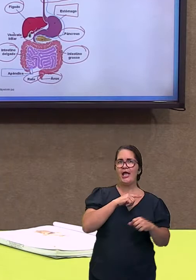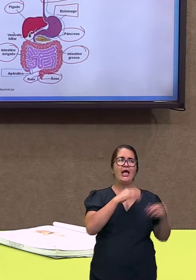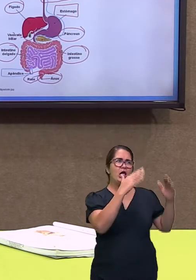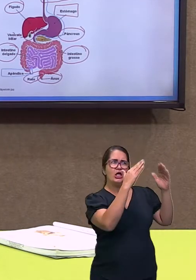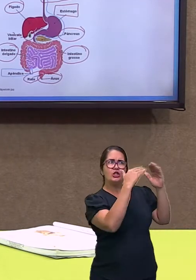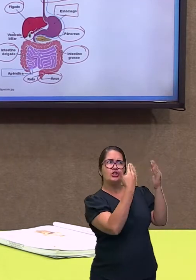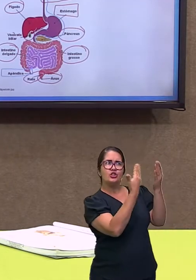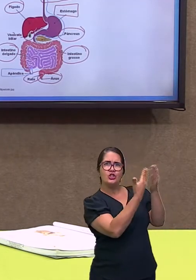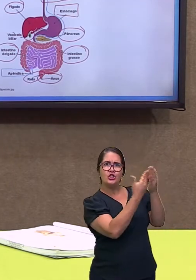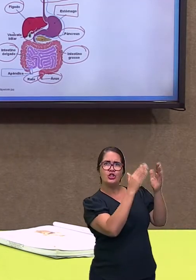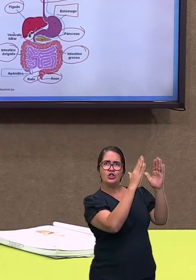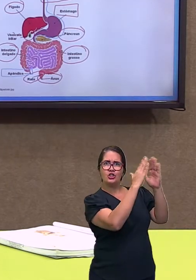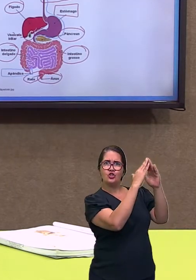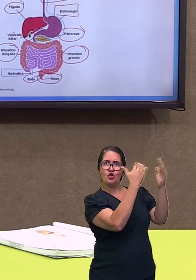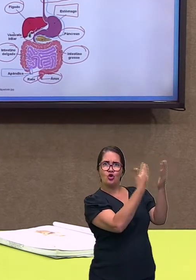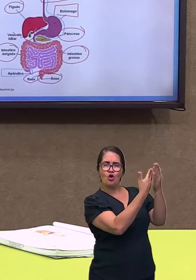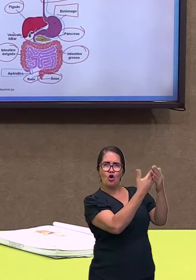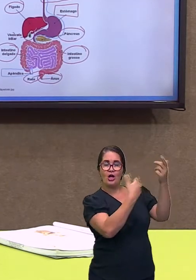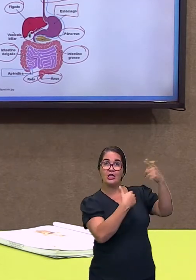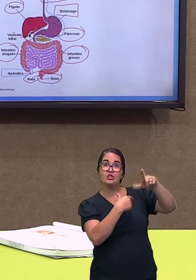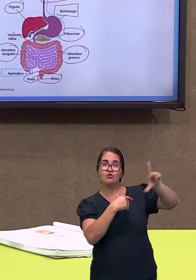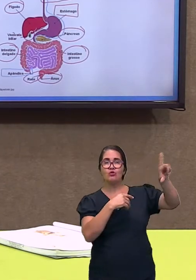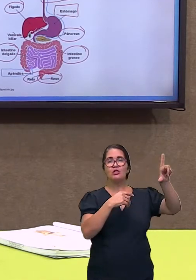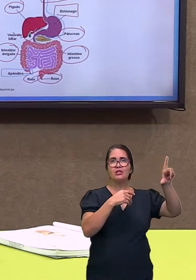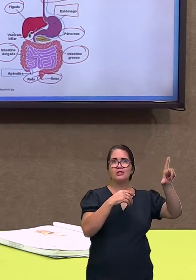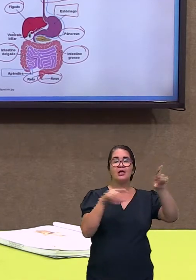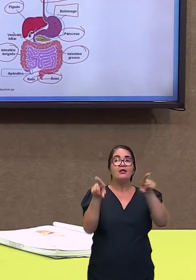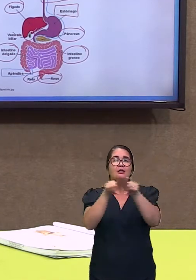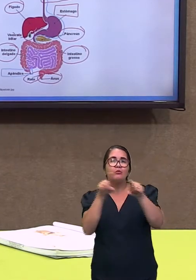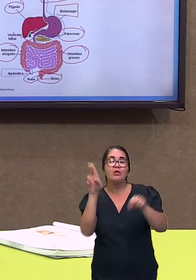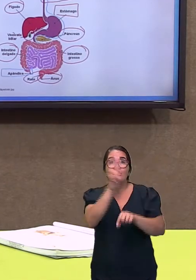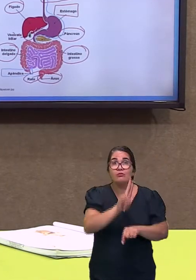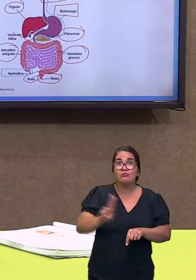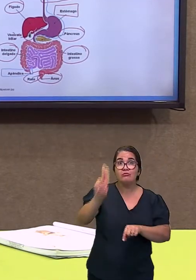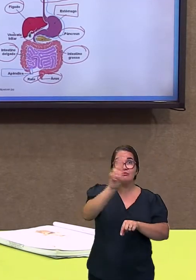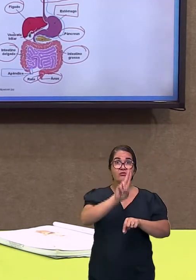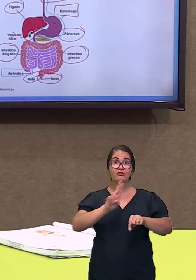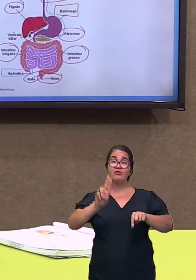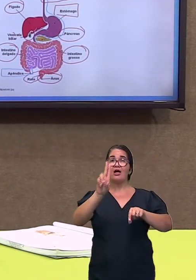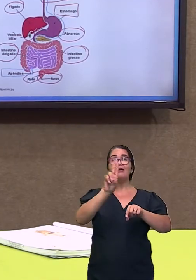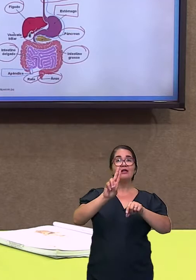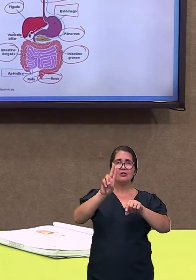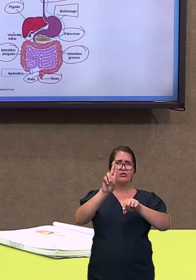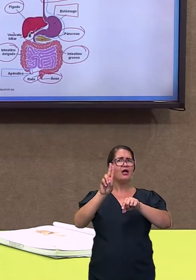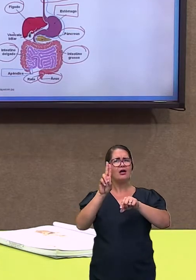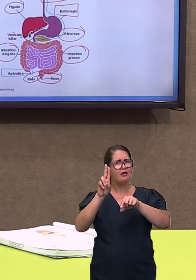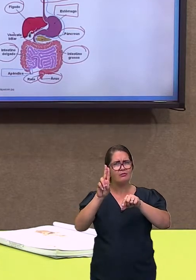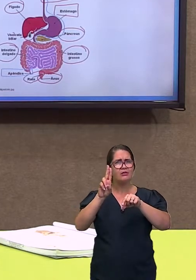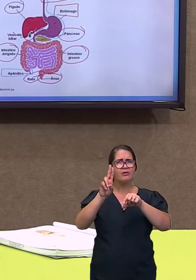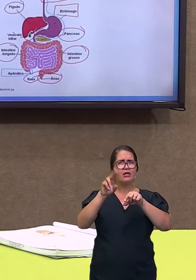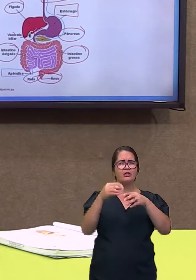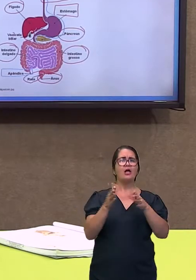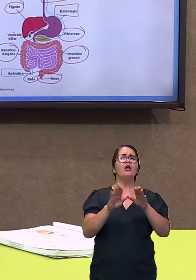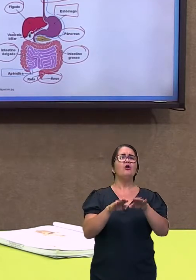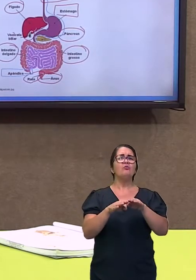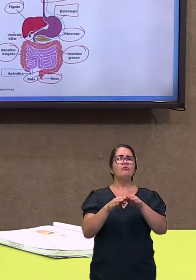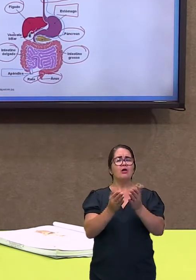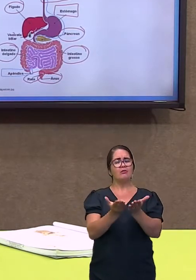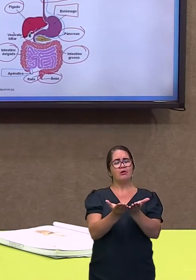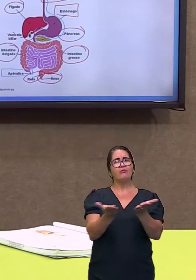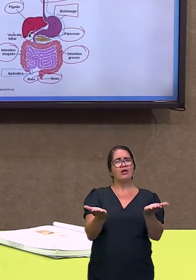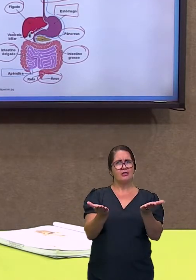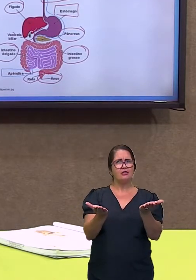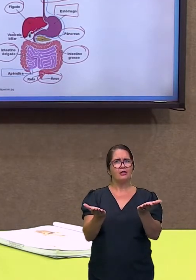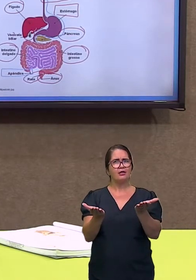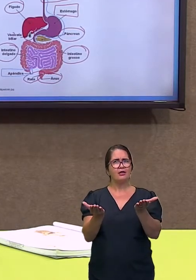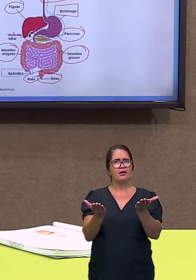também, porém como base nós usamos uma lajota, ou também chamada de cerâmica. Por